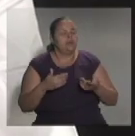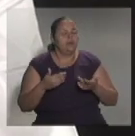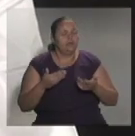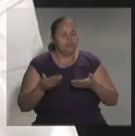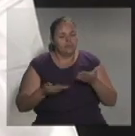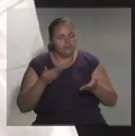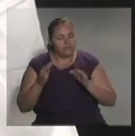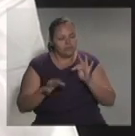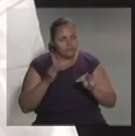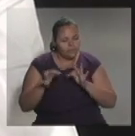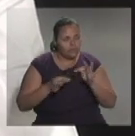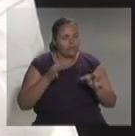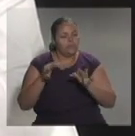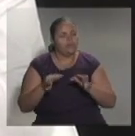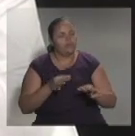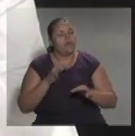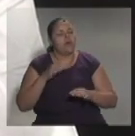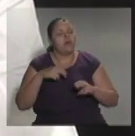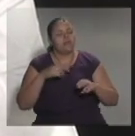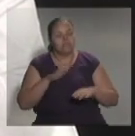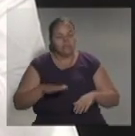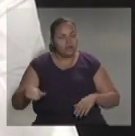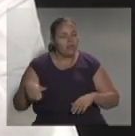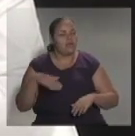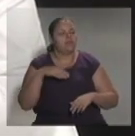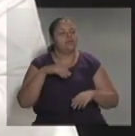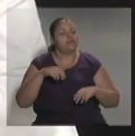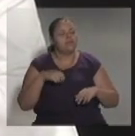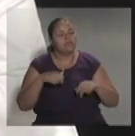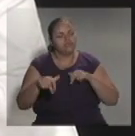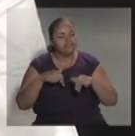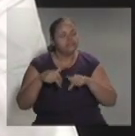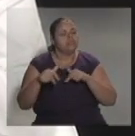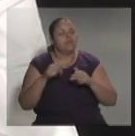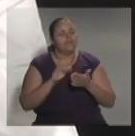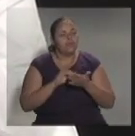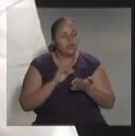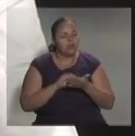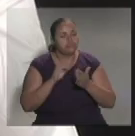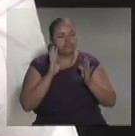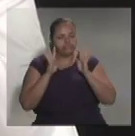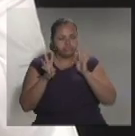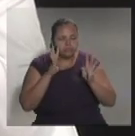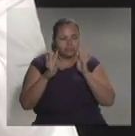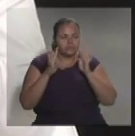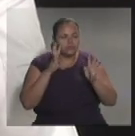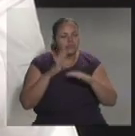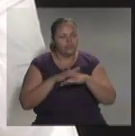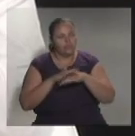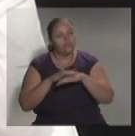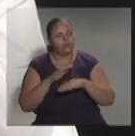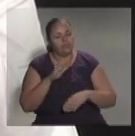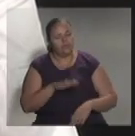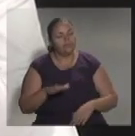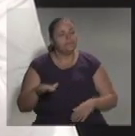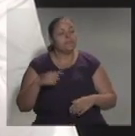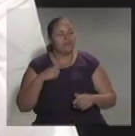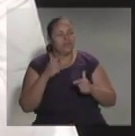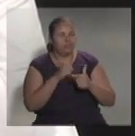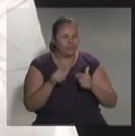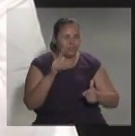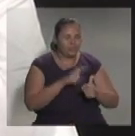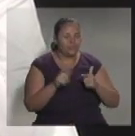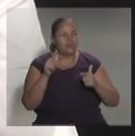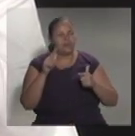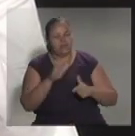do transtorno da hiperatividade, do déficit de atenção, que também são problemas